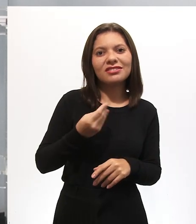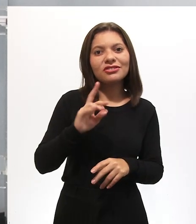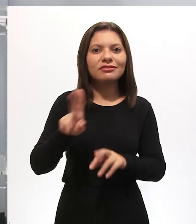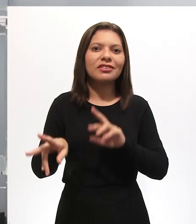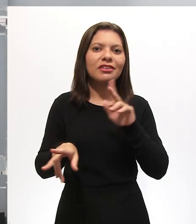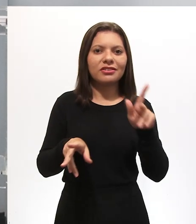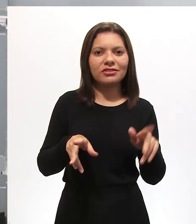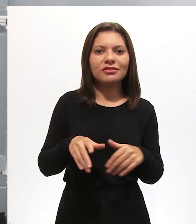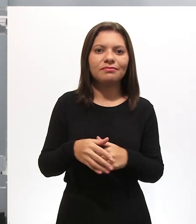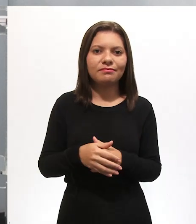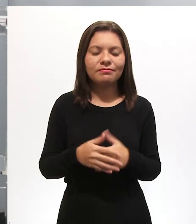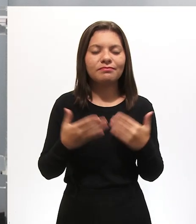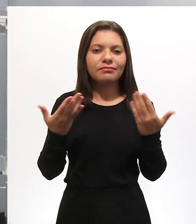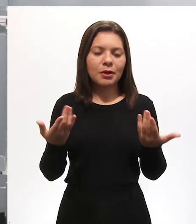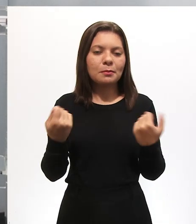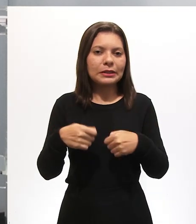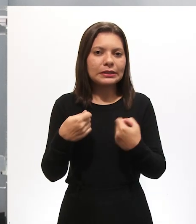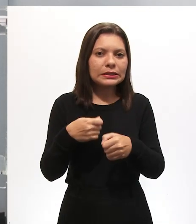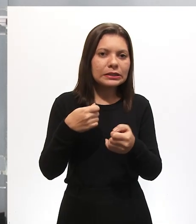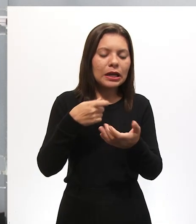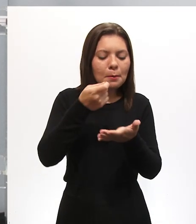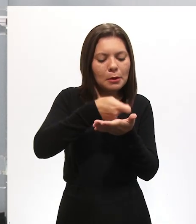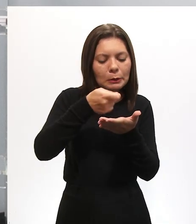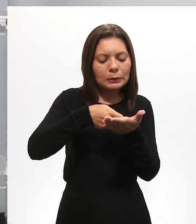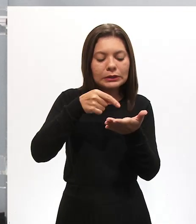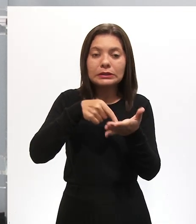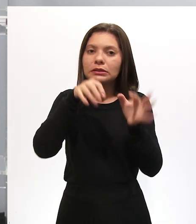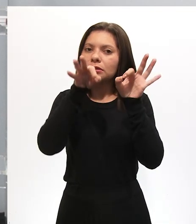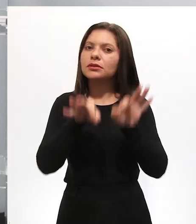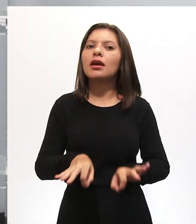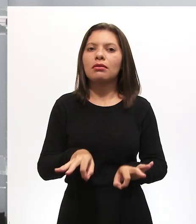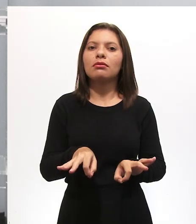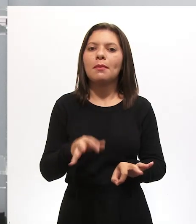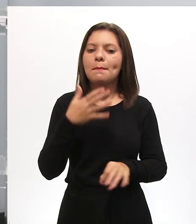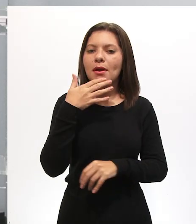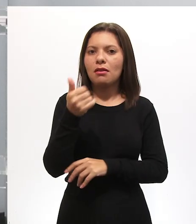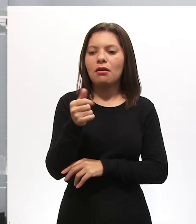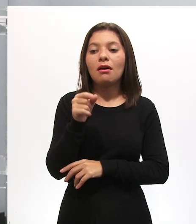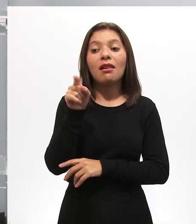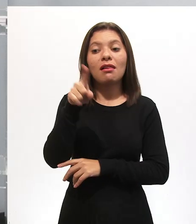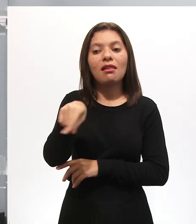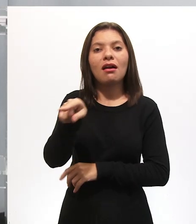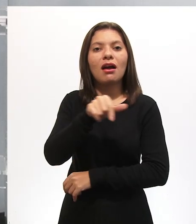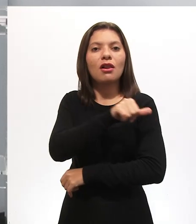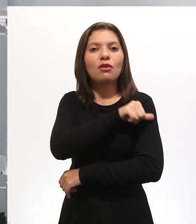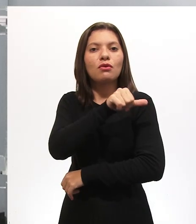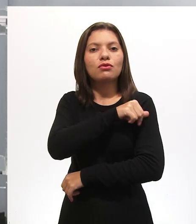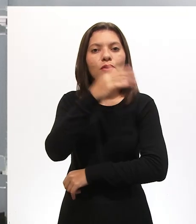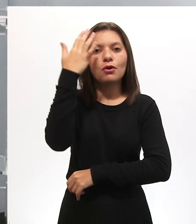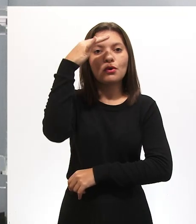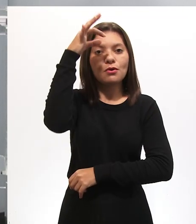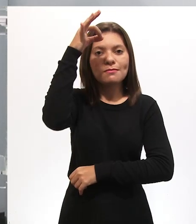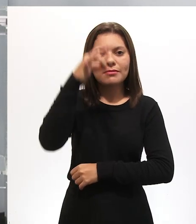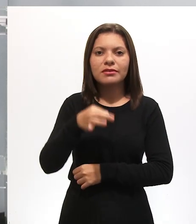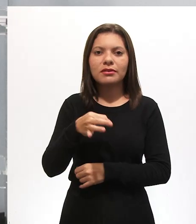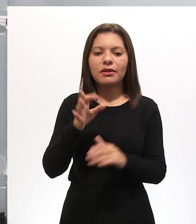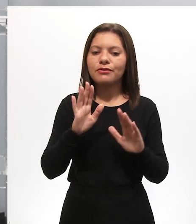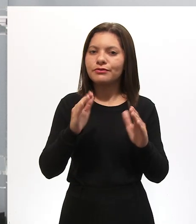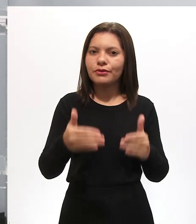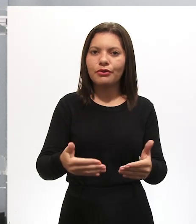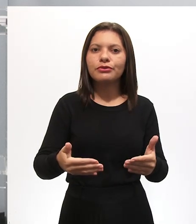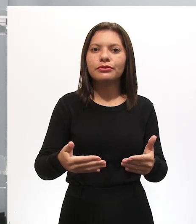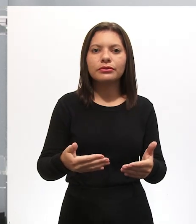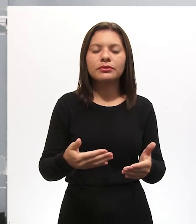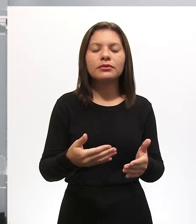quanto melhor for esse material, de melhor qualidade, melhor a compreensão. Então, esse que é o foco, e a Constituição está